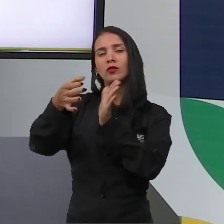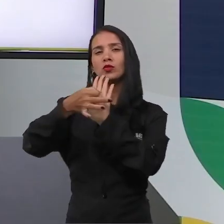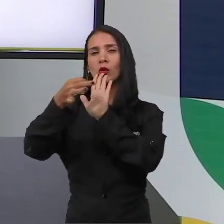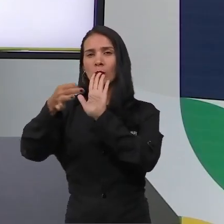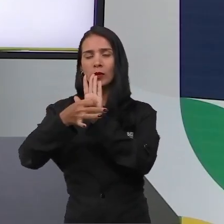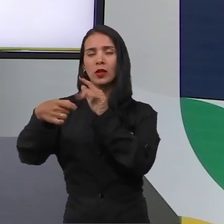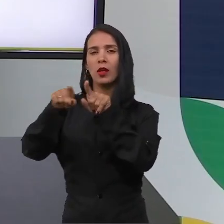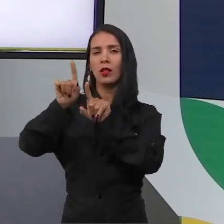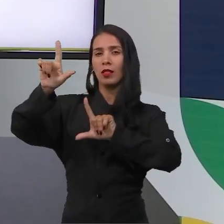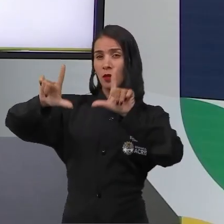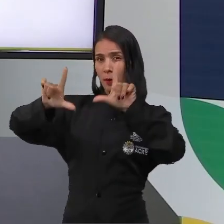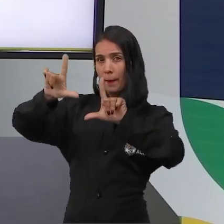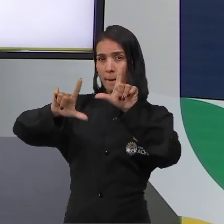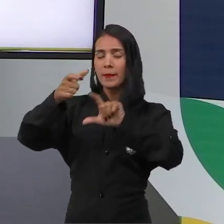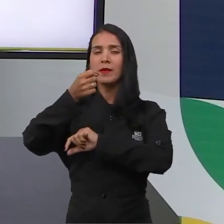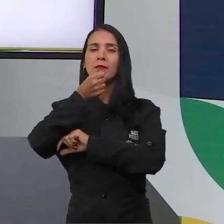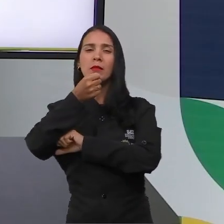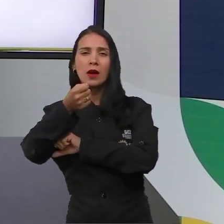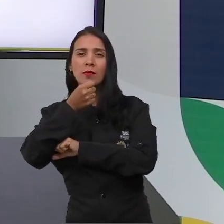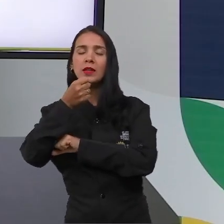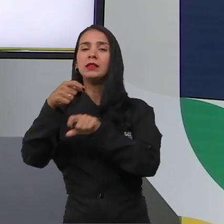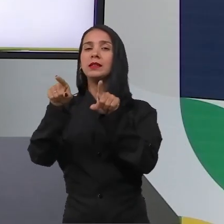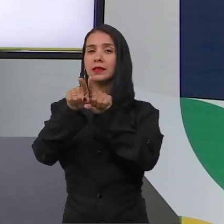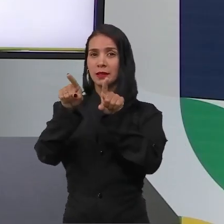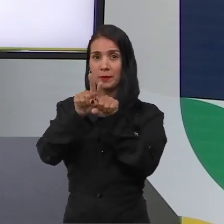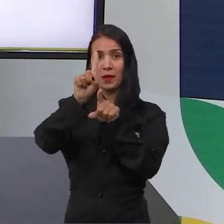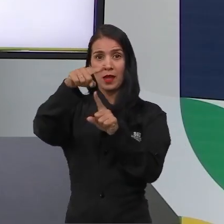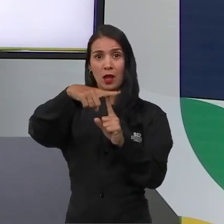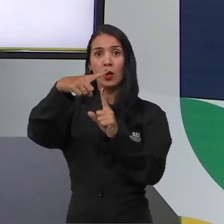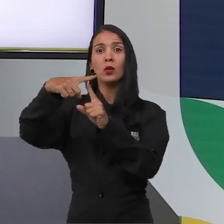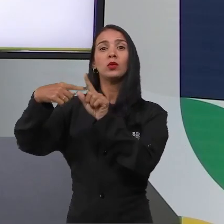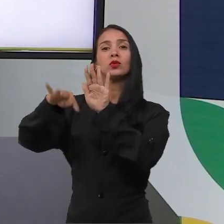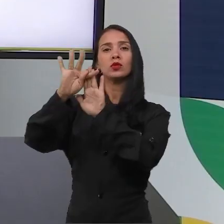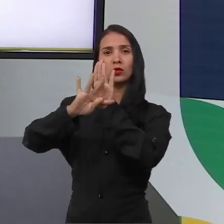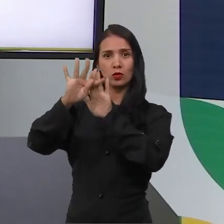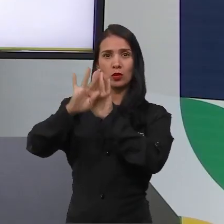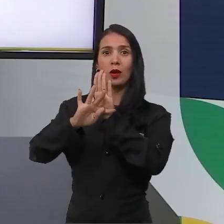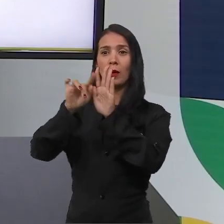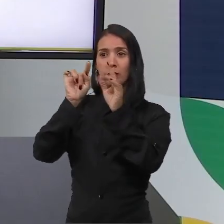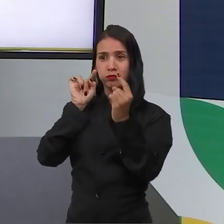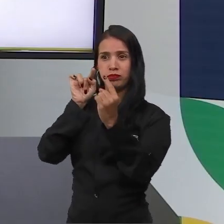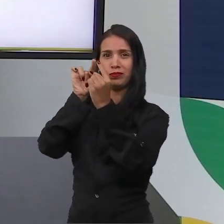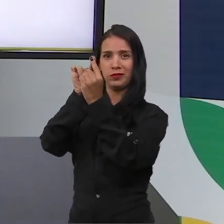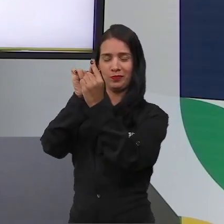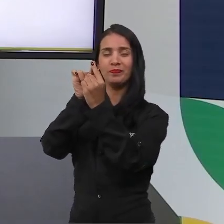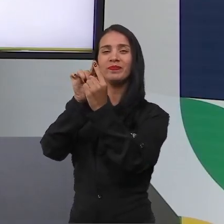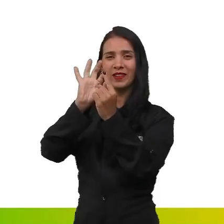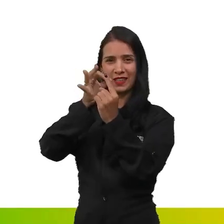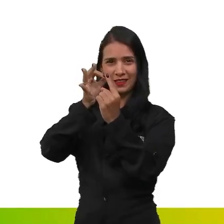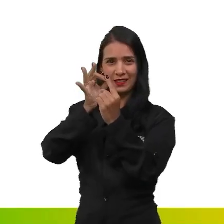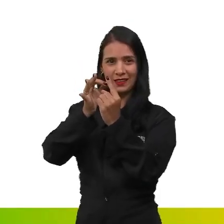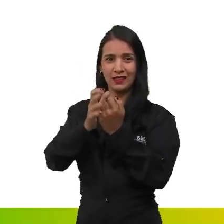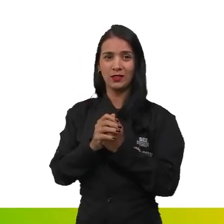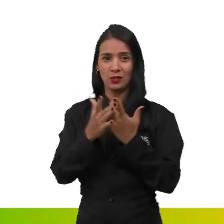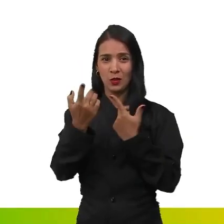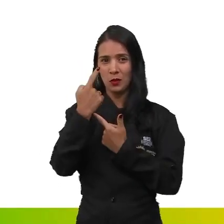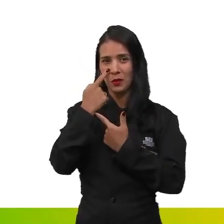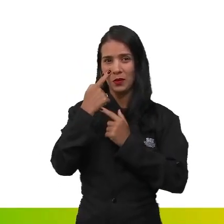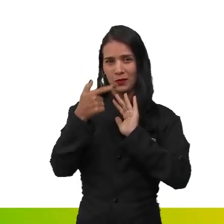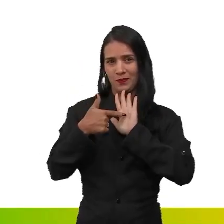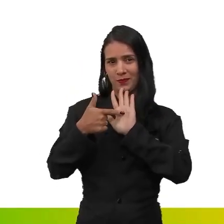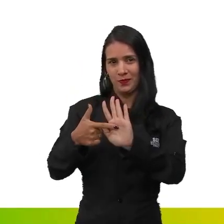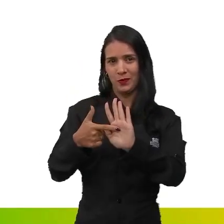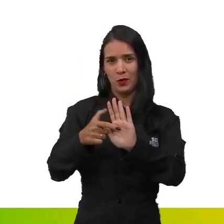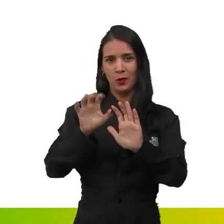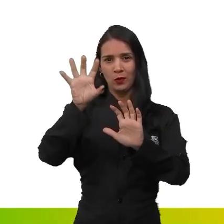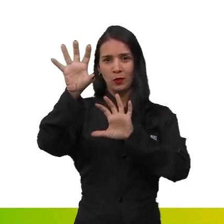falamos desse tipo textual que tem, como já mencionado, um caráter mais objetivo, tá certo? Então, aqui aparece para vocês